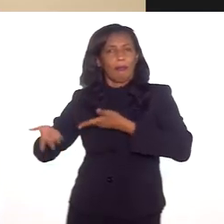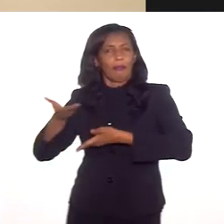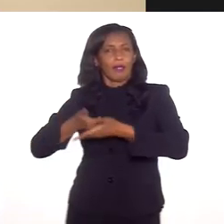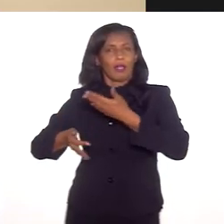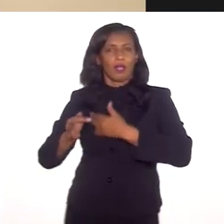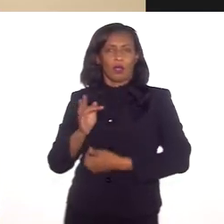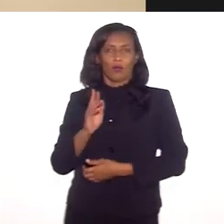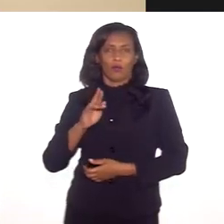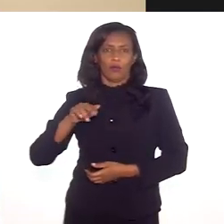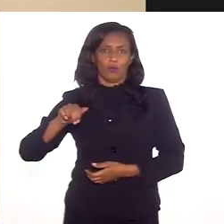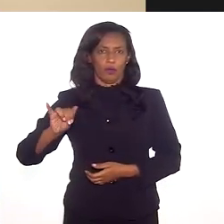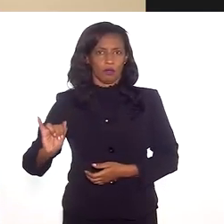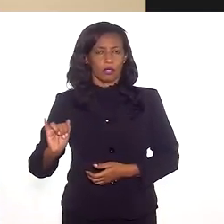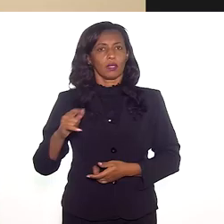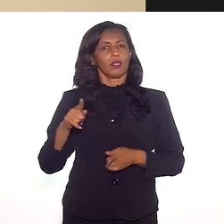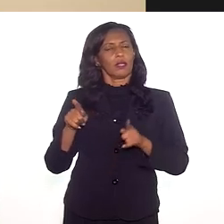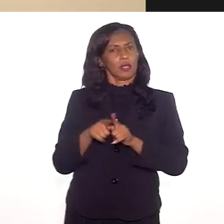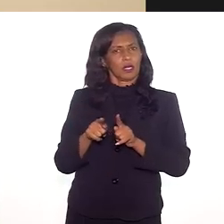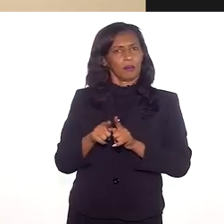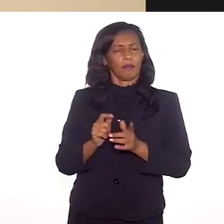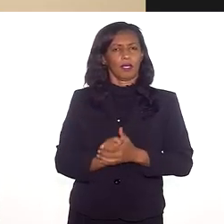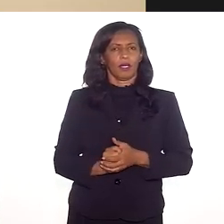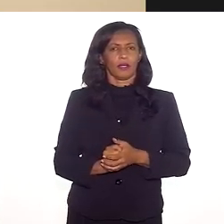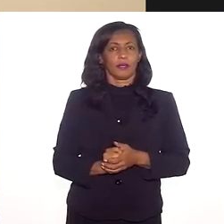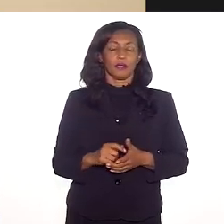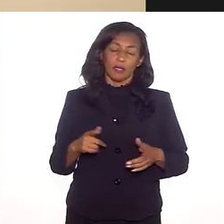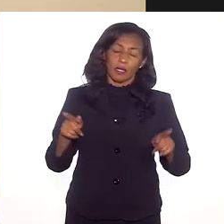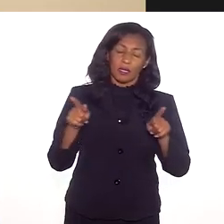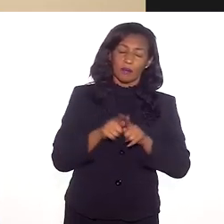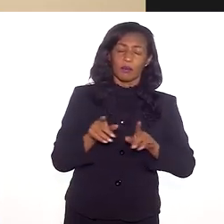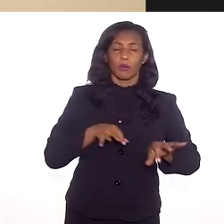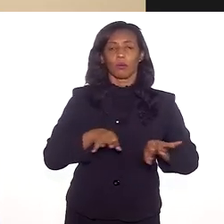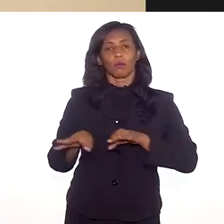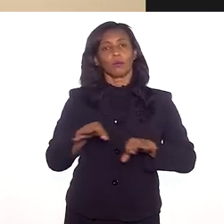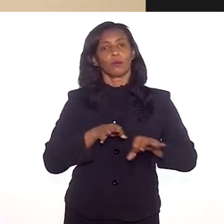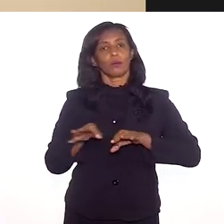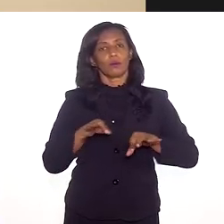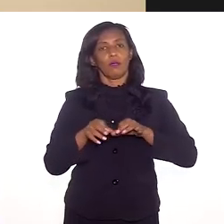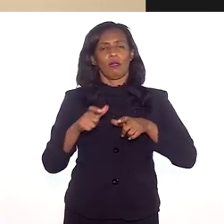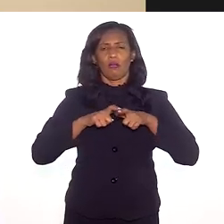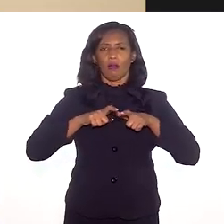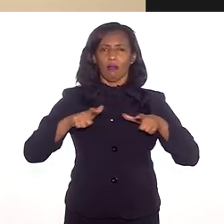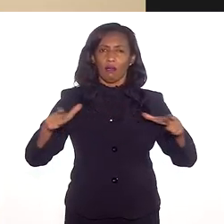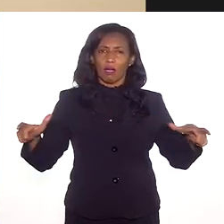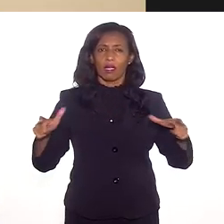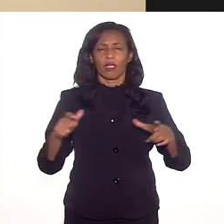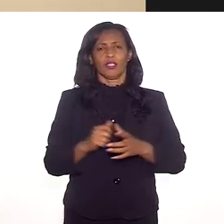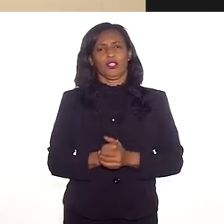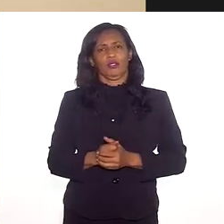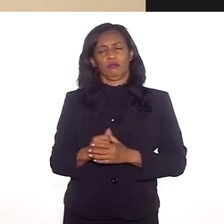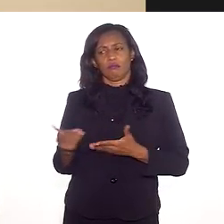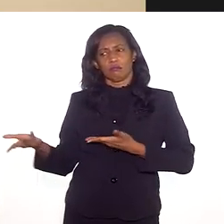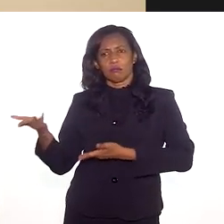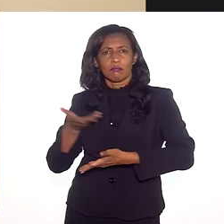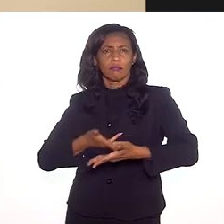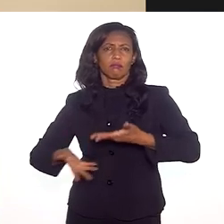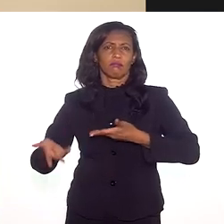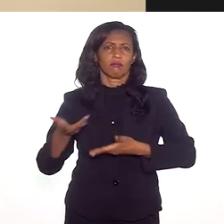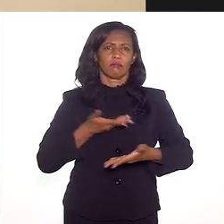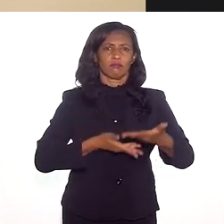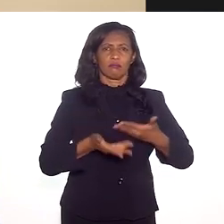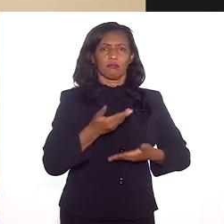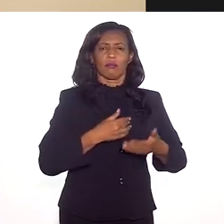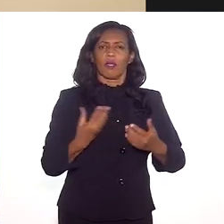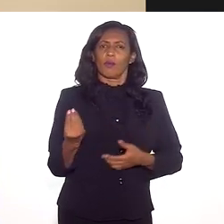com a FUNAR, né, dentro da... E a gente tem um planejamento grande com a FUNARG aí, uma